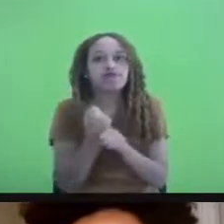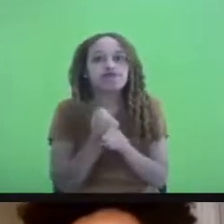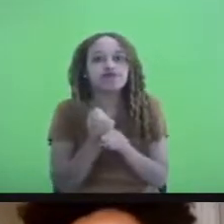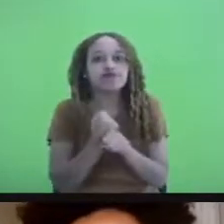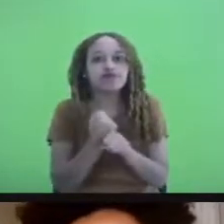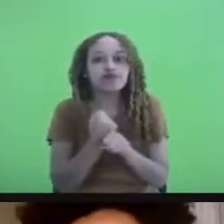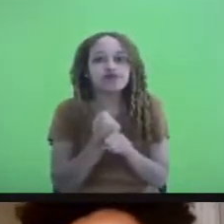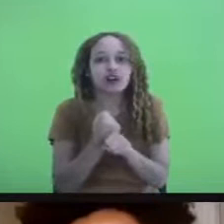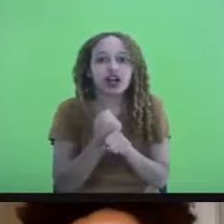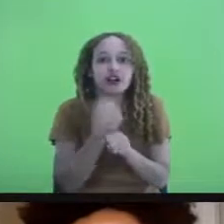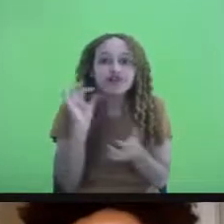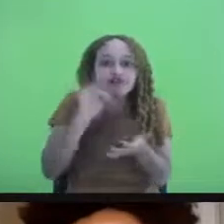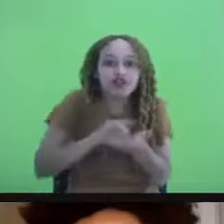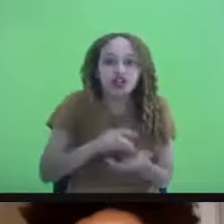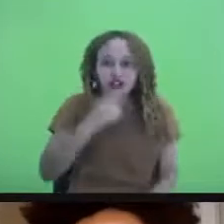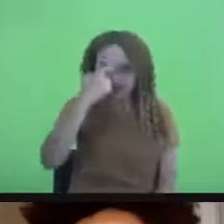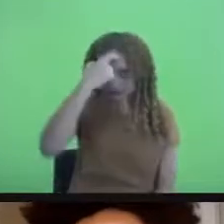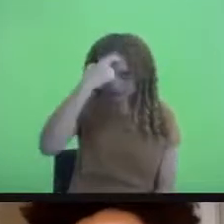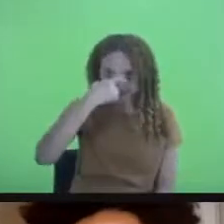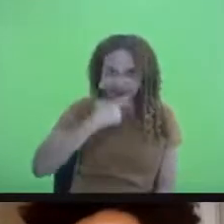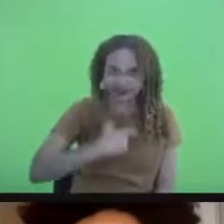nossa existência